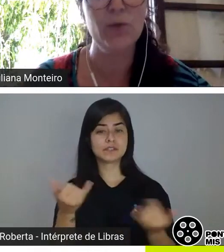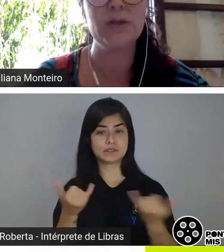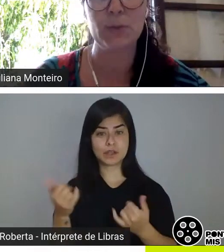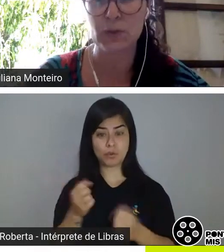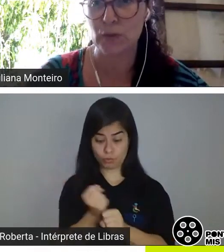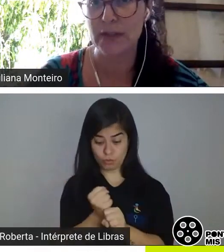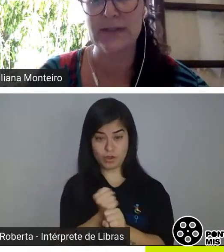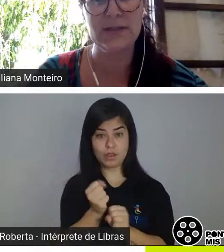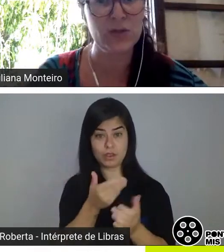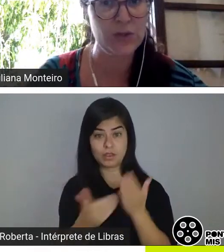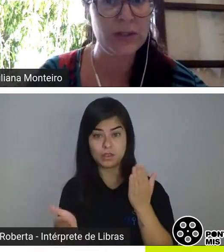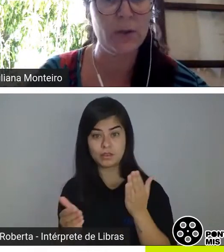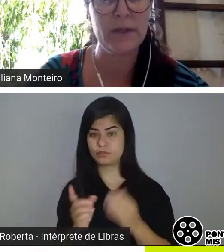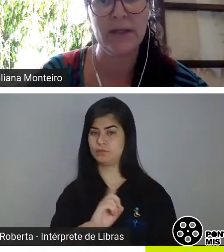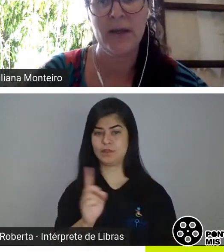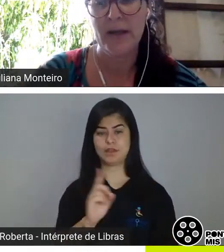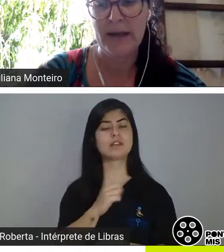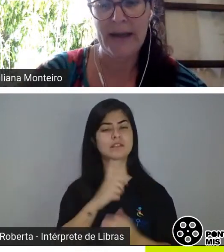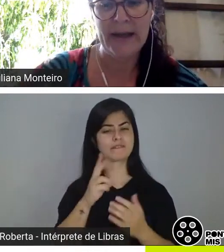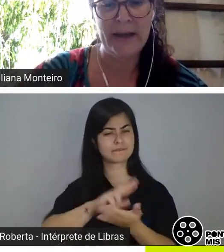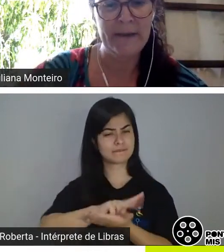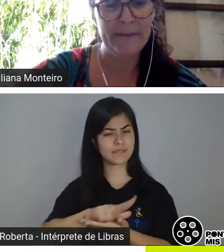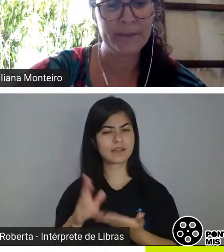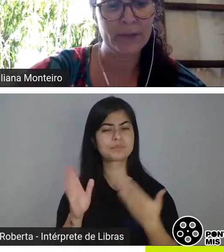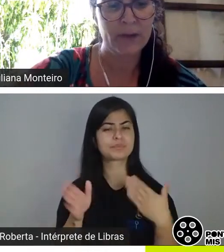perdido, que muitas produções existiram e